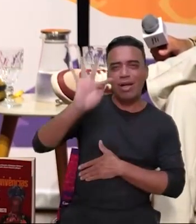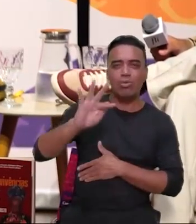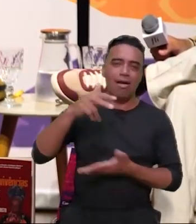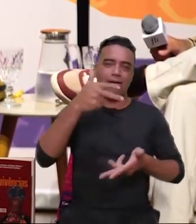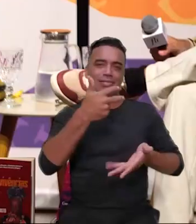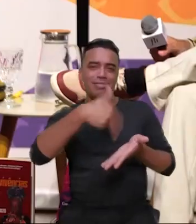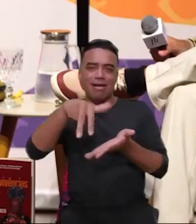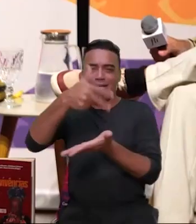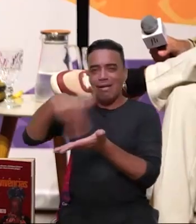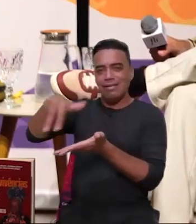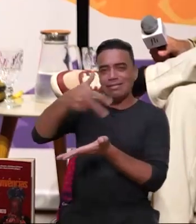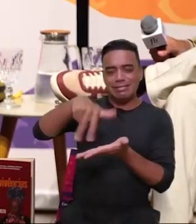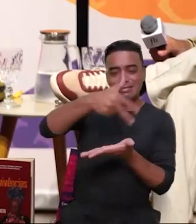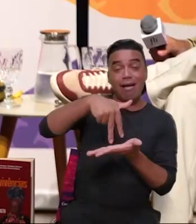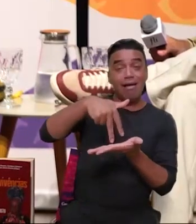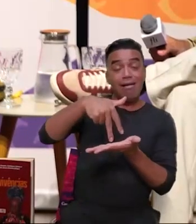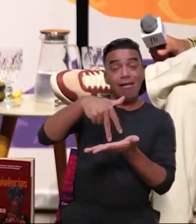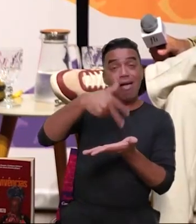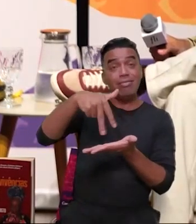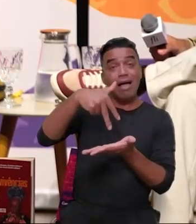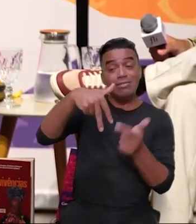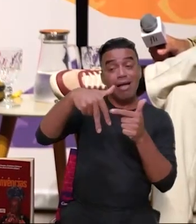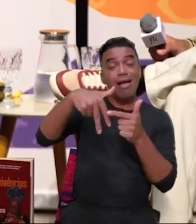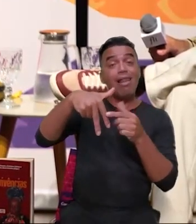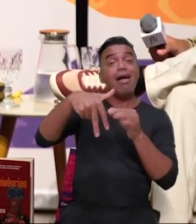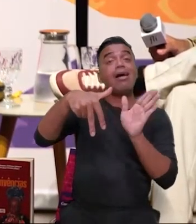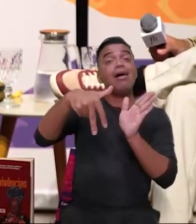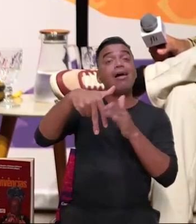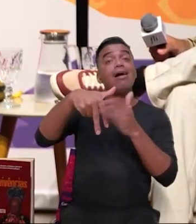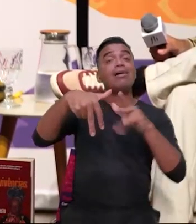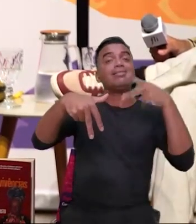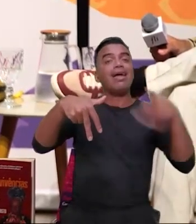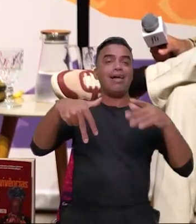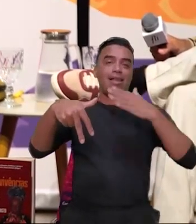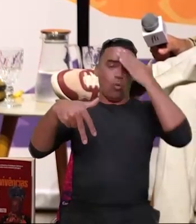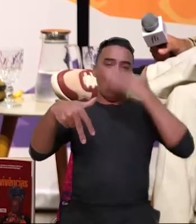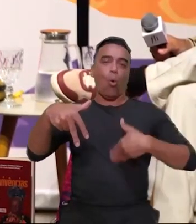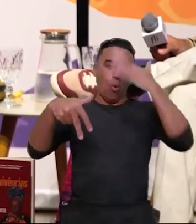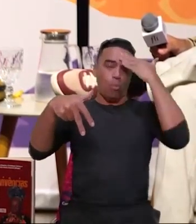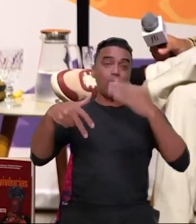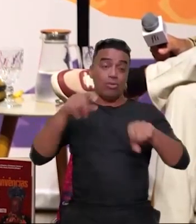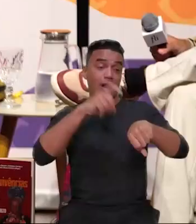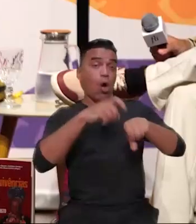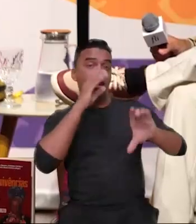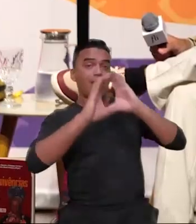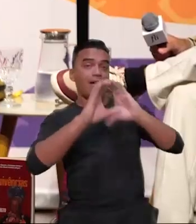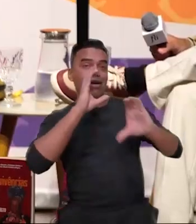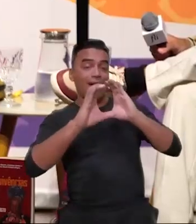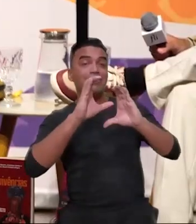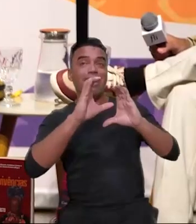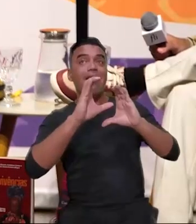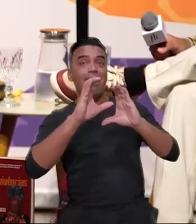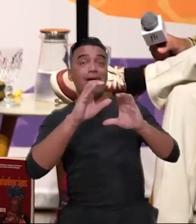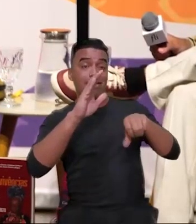tal, é o momento que ela é dona do corpo dela. Como cantar também é o momento que você é dono. Falar também,